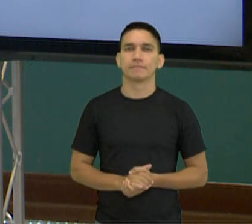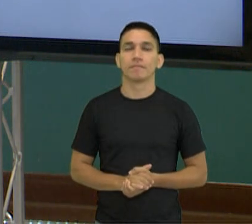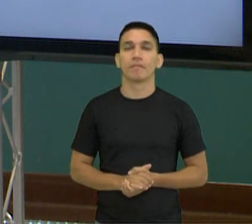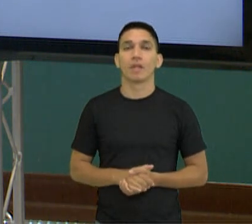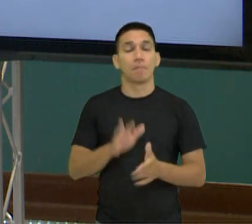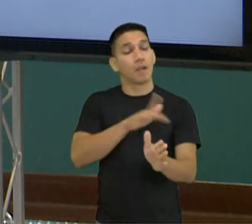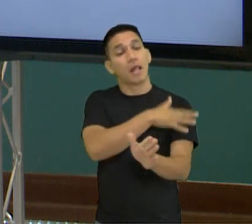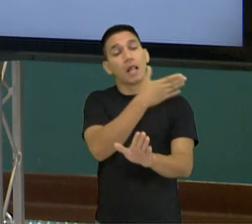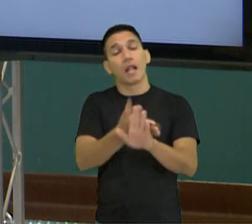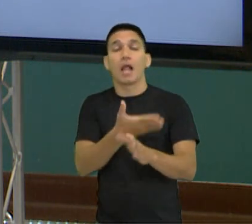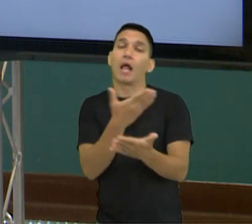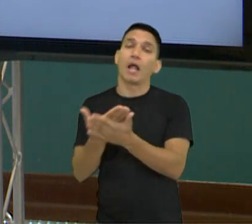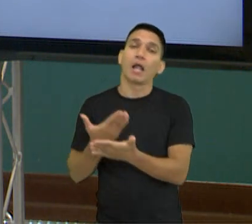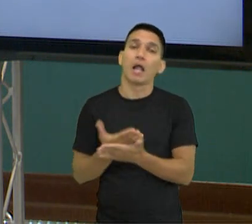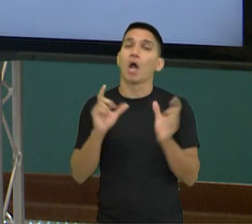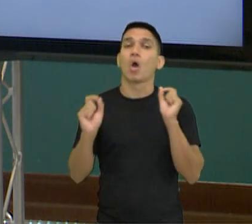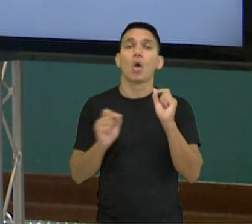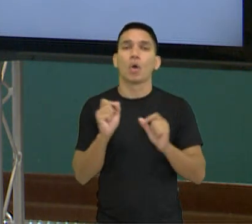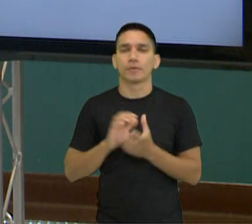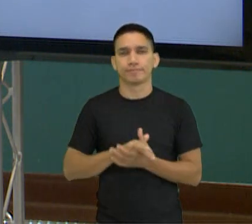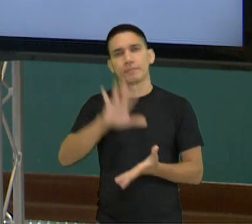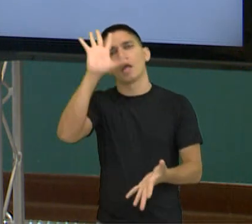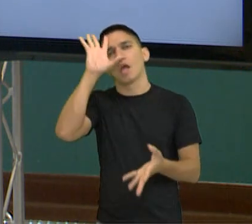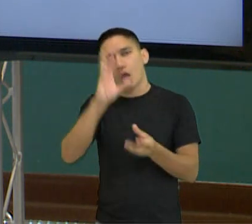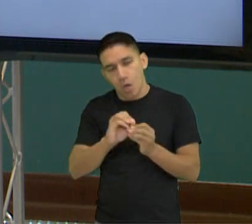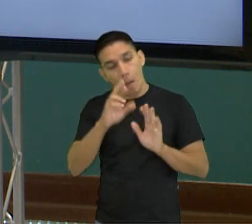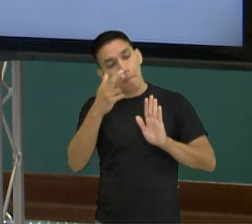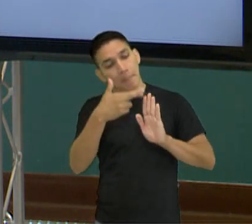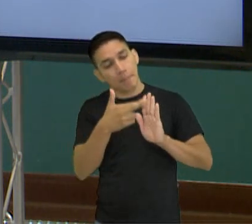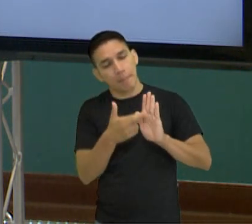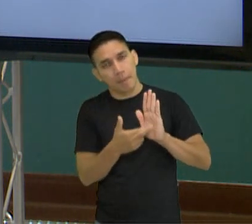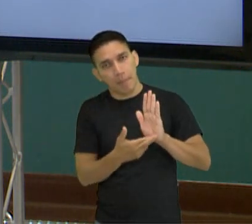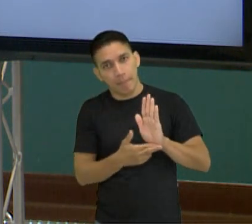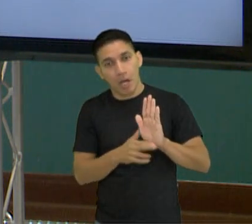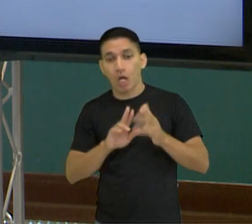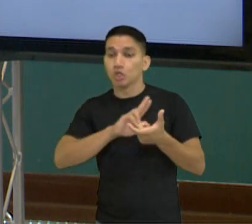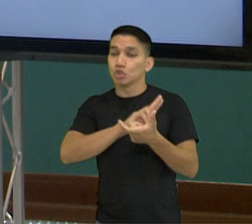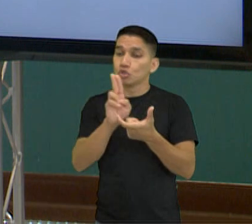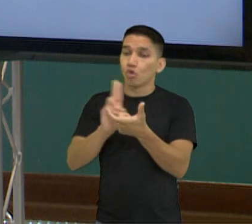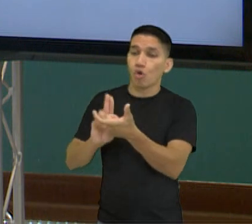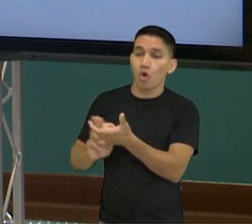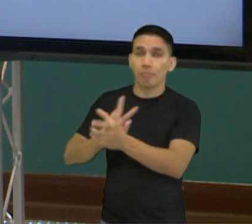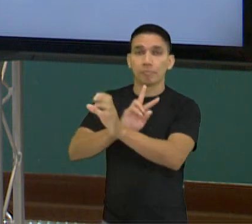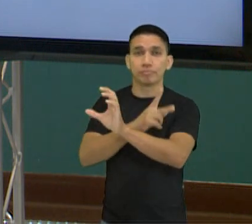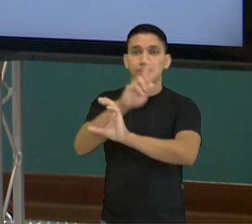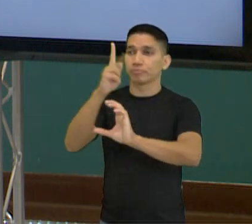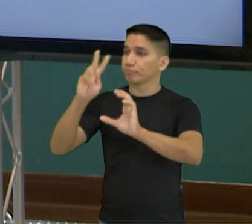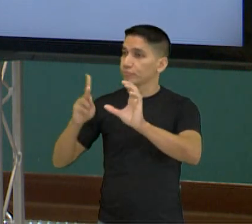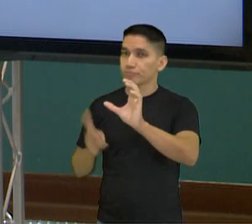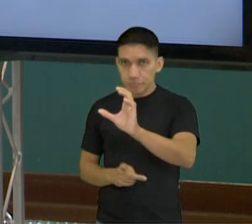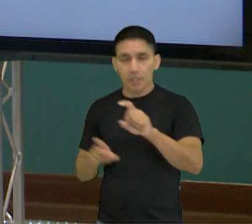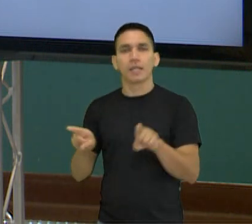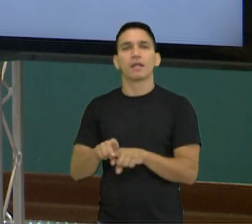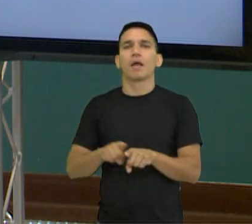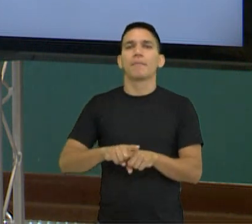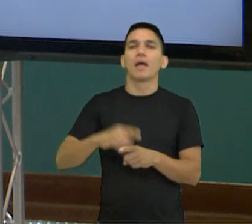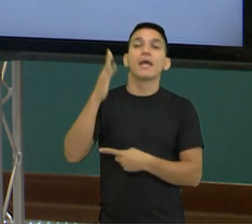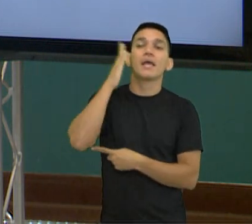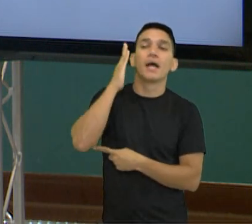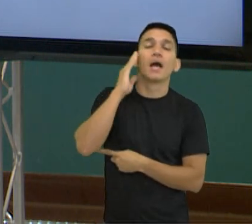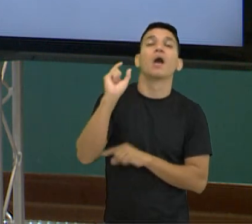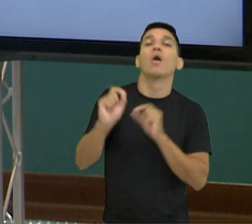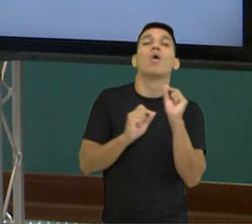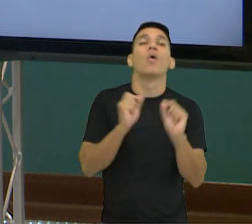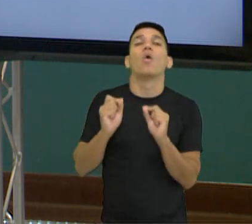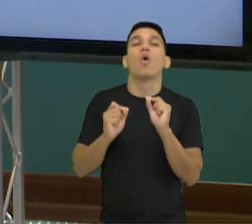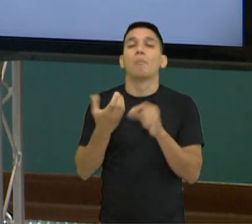nós estudamos nesta aula? Compreendemos a regra de nomenclatura dos hidrocarbonetos, entendemos como